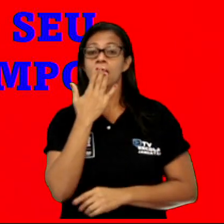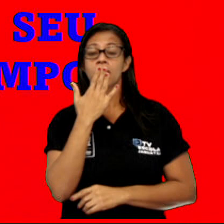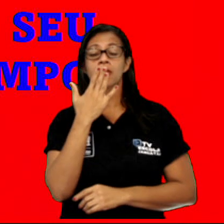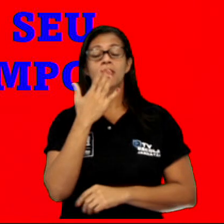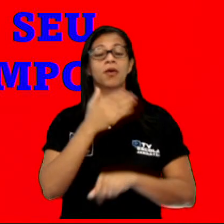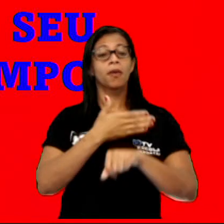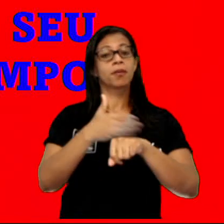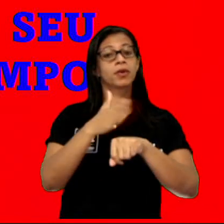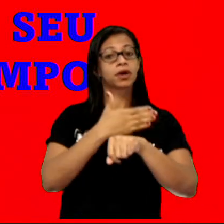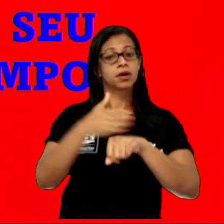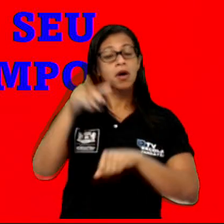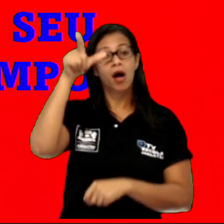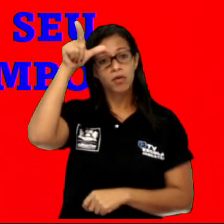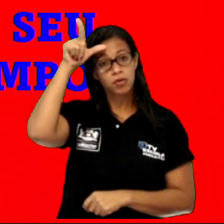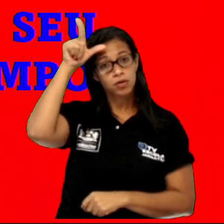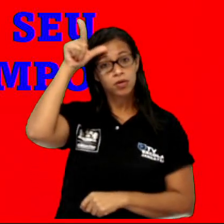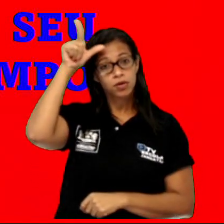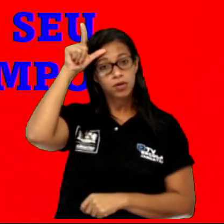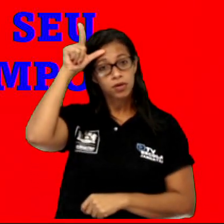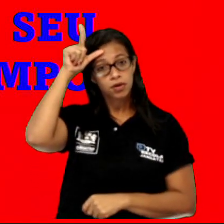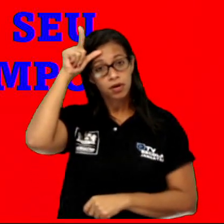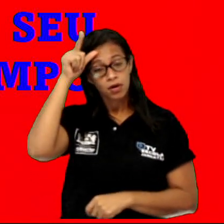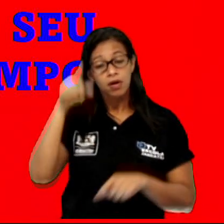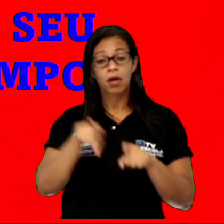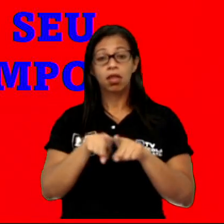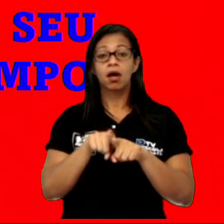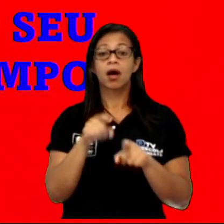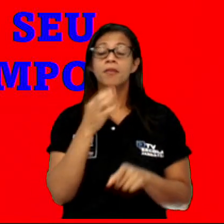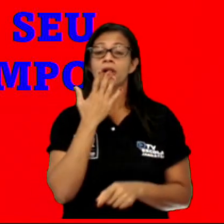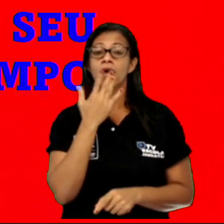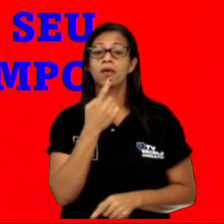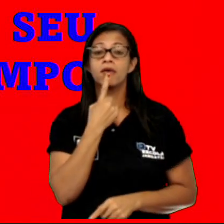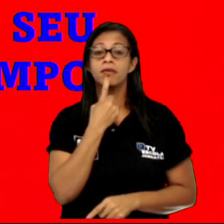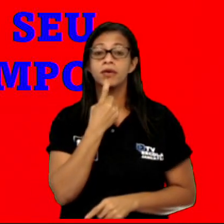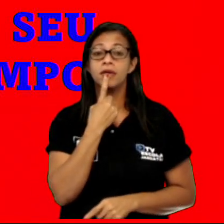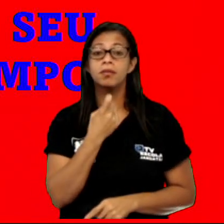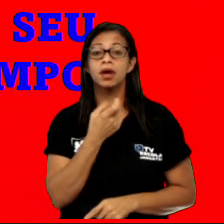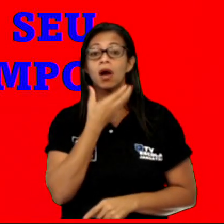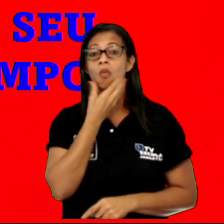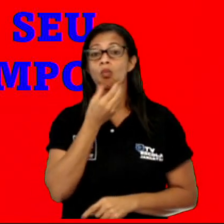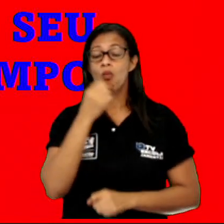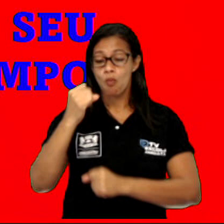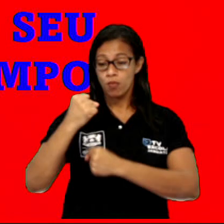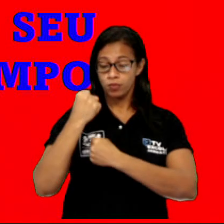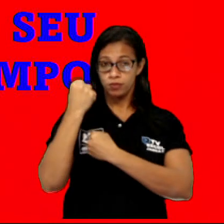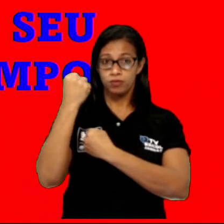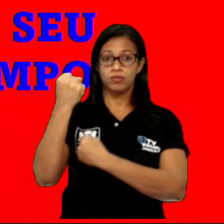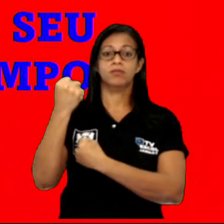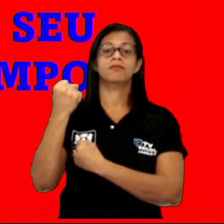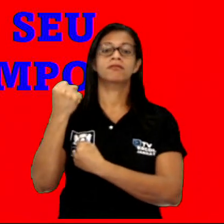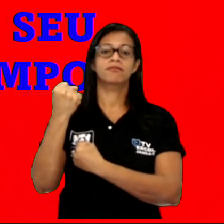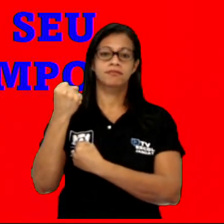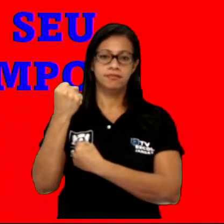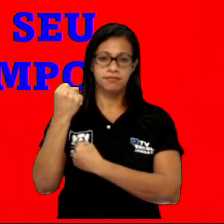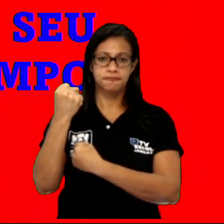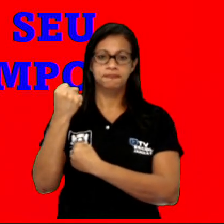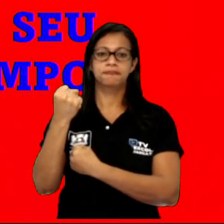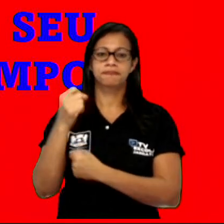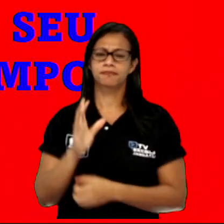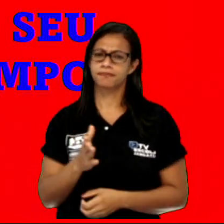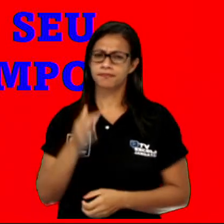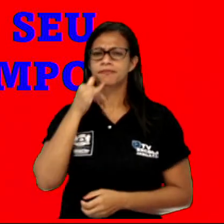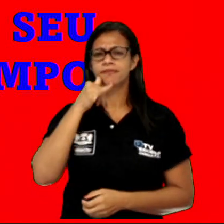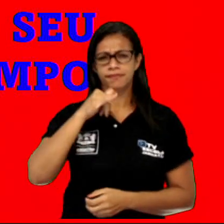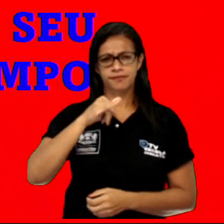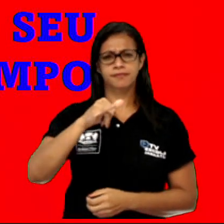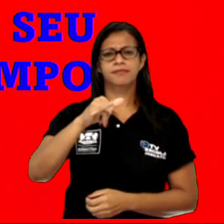grande líder, e a cor vermelha, um dos homens mais poderosos do seu tempo, né? O que eu venho dizendo para vocês, né? A gente